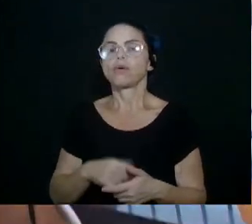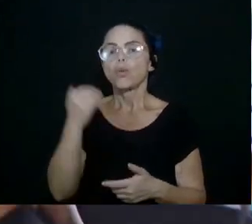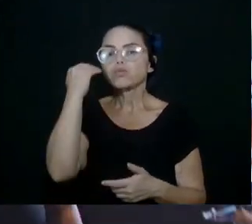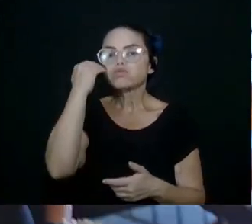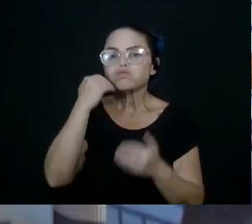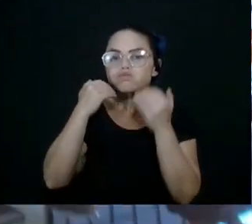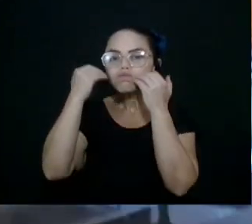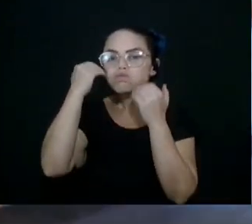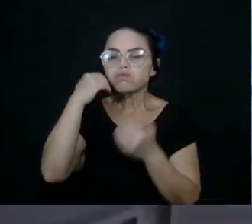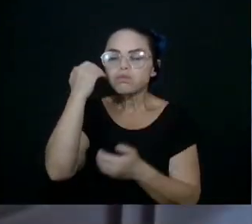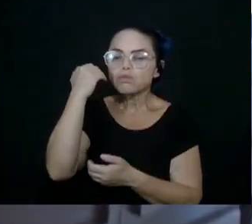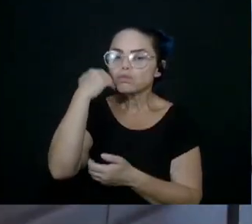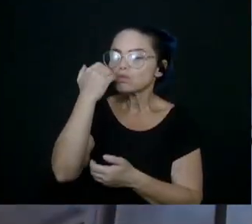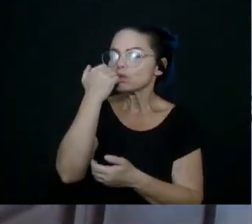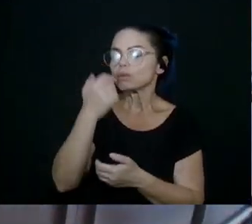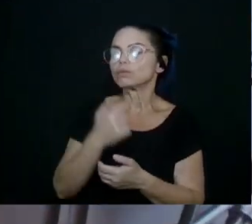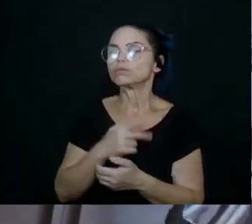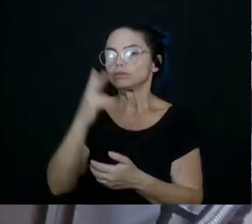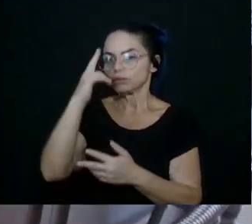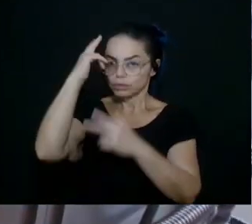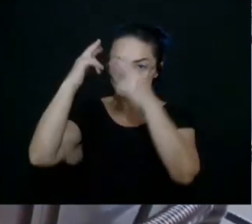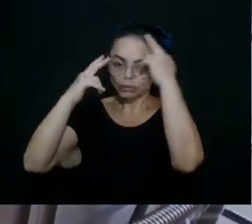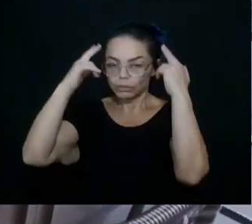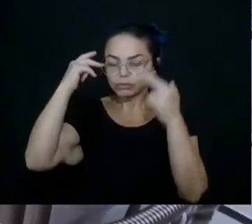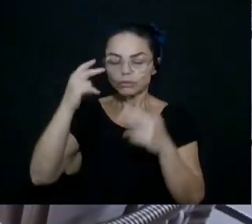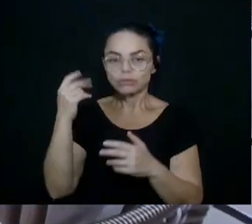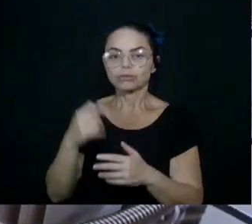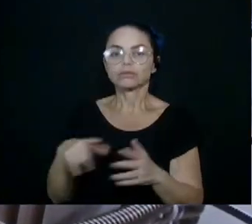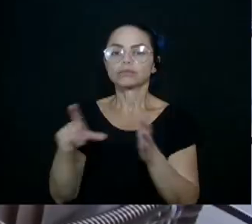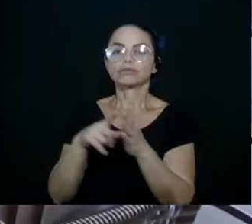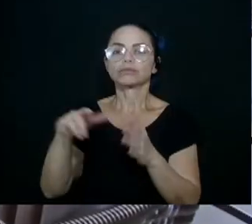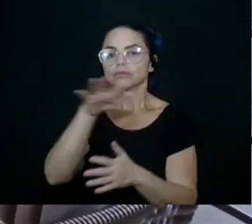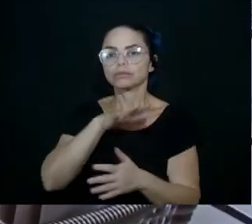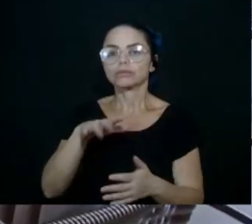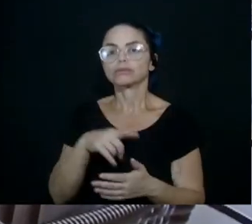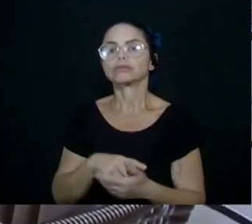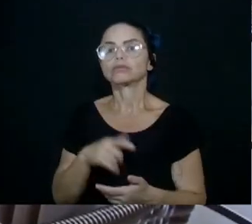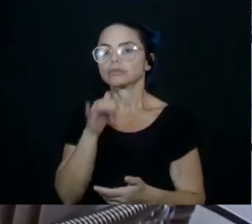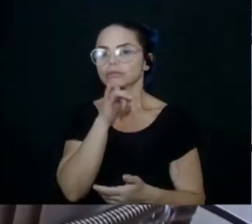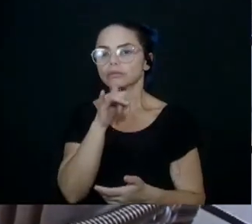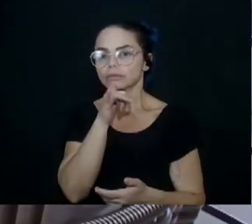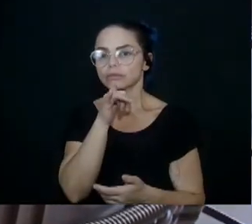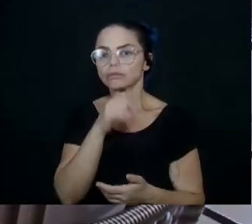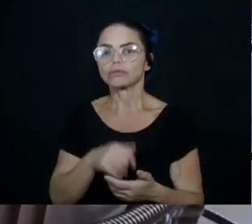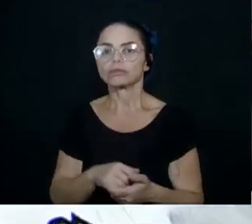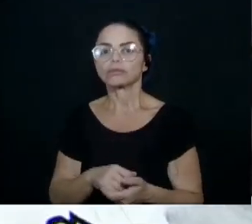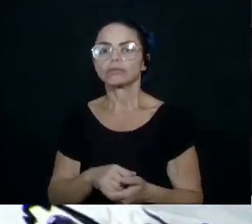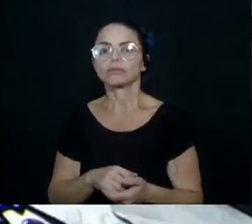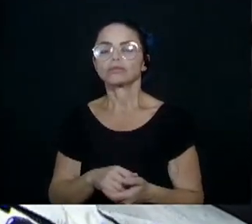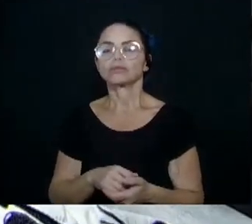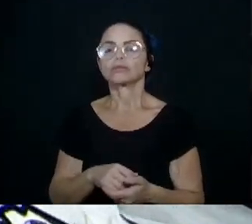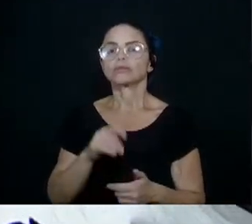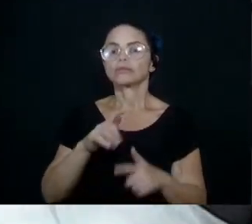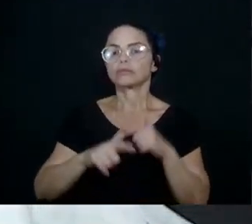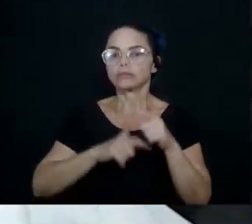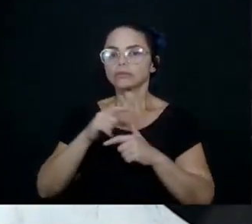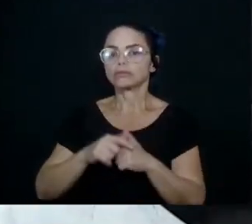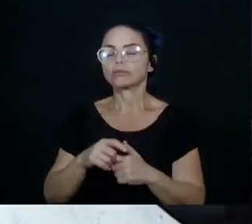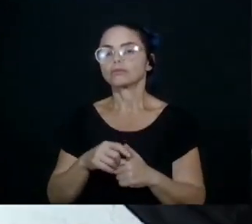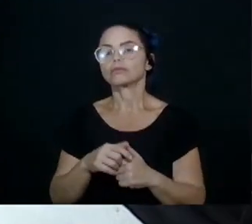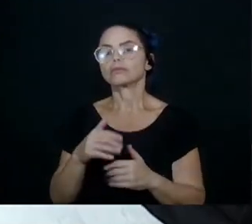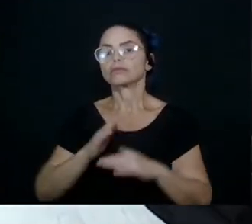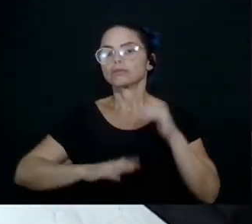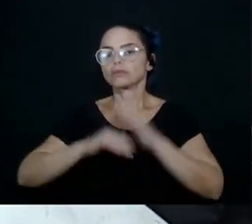que no comércio no geral, você ter, por exemplo, a questão de mão de obra qualificada é um grande